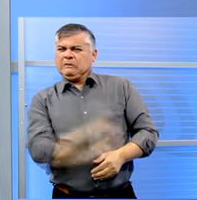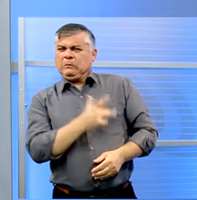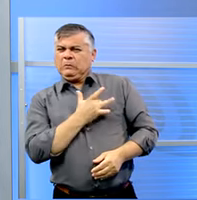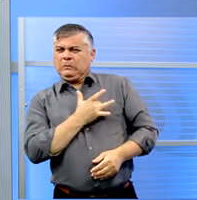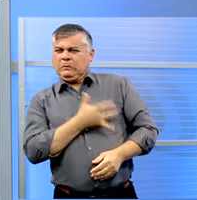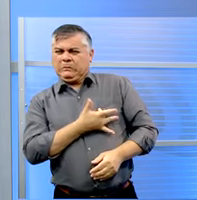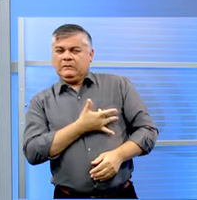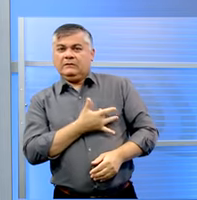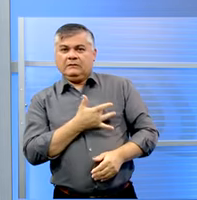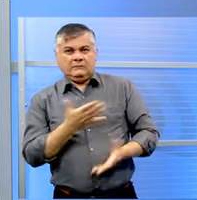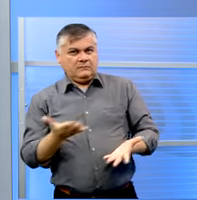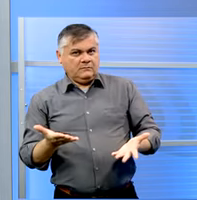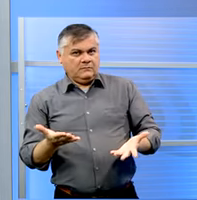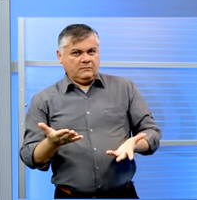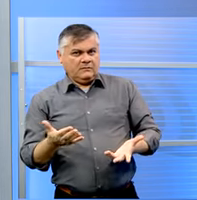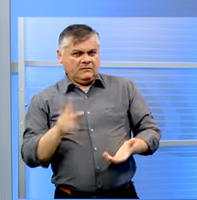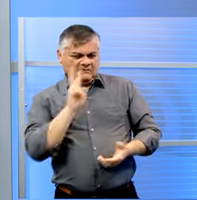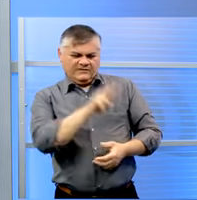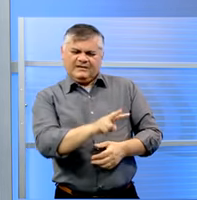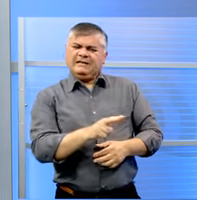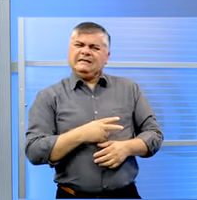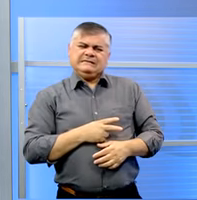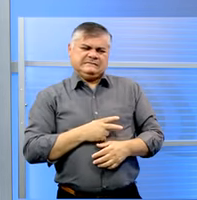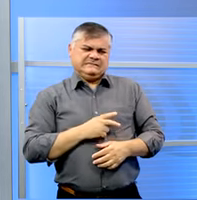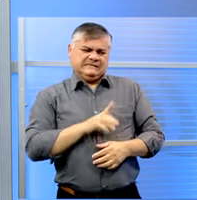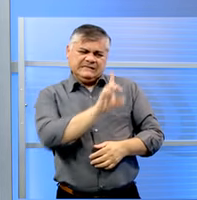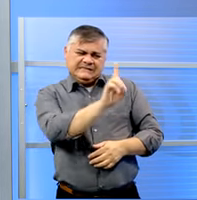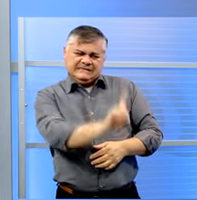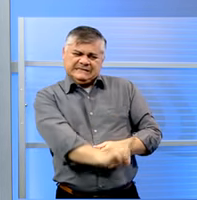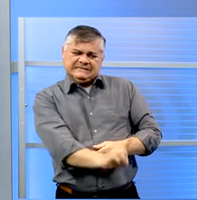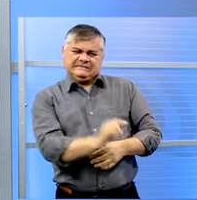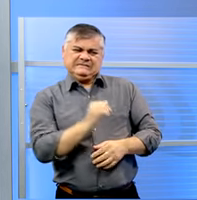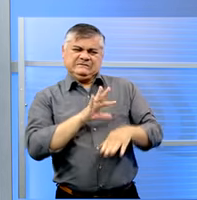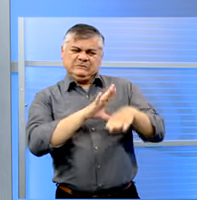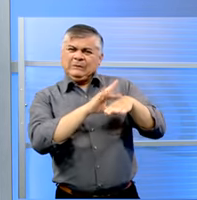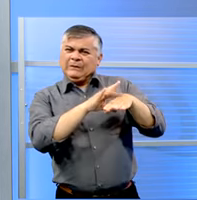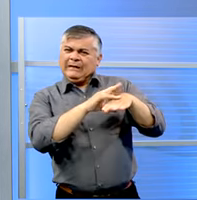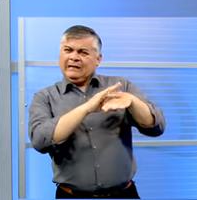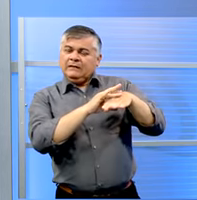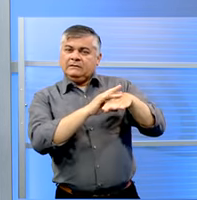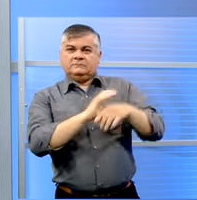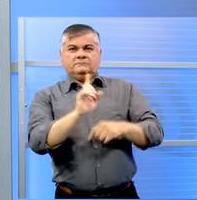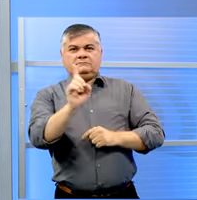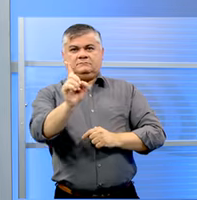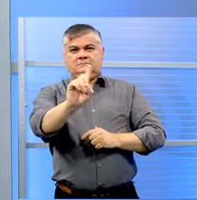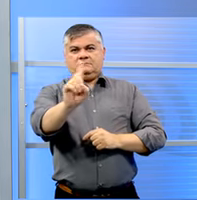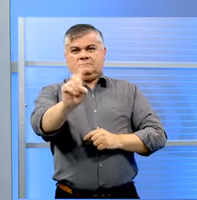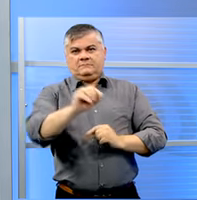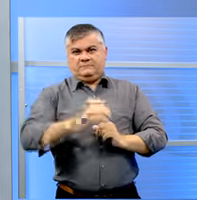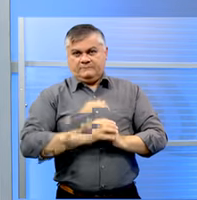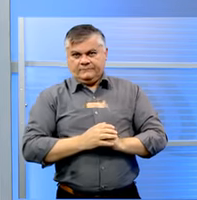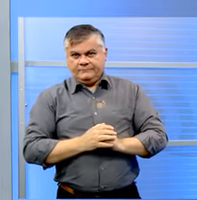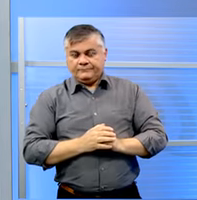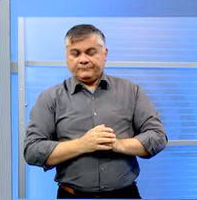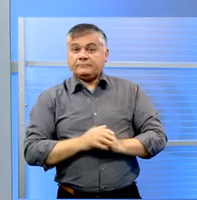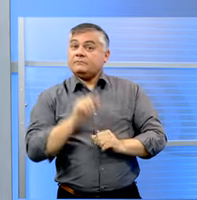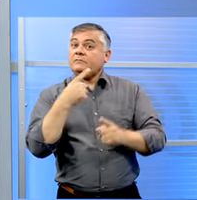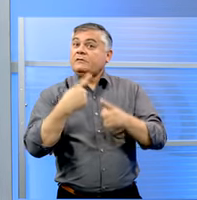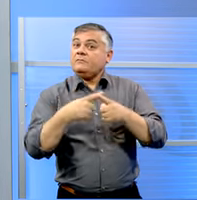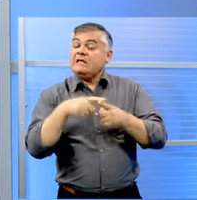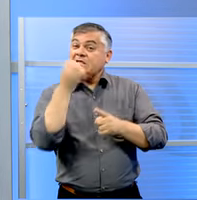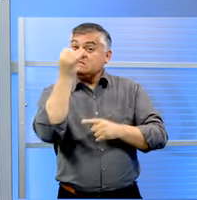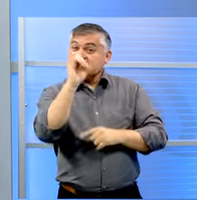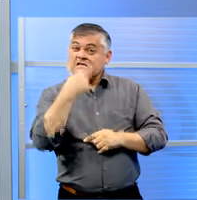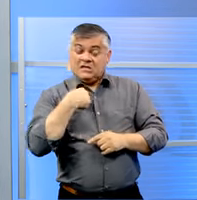aula? Olhar para ele com um olhar de deficiência? Não, de modo algum. Porque senão eu estarei olhando para